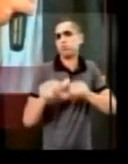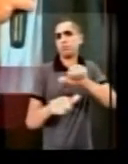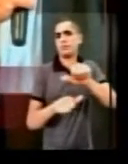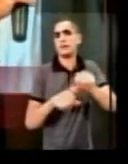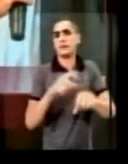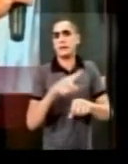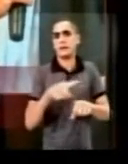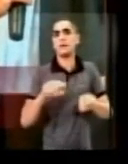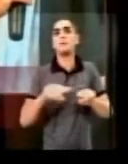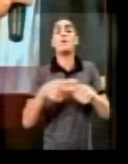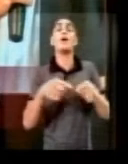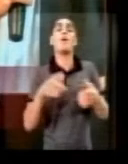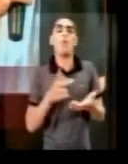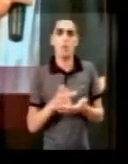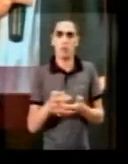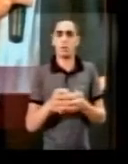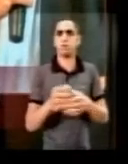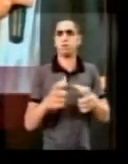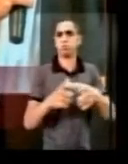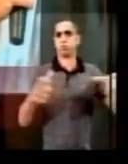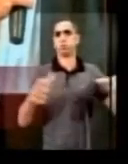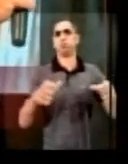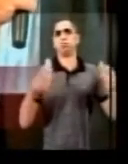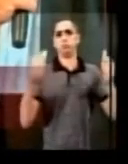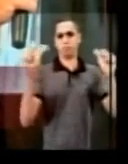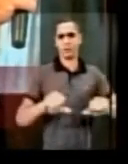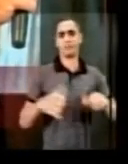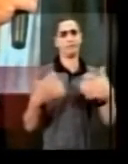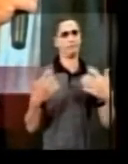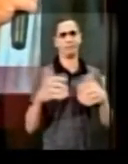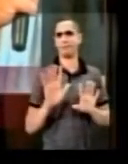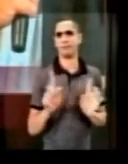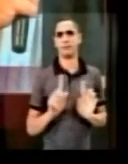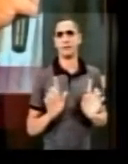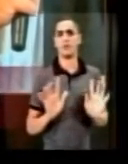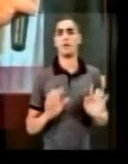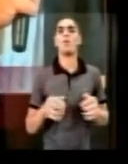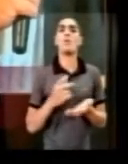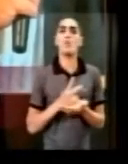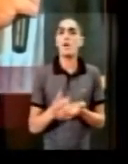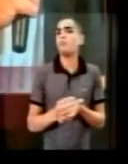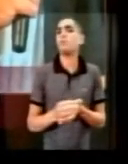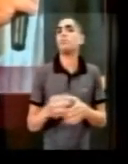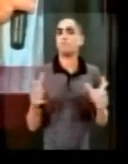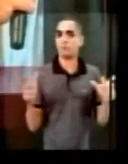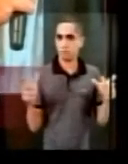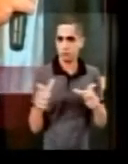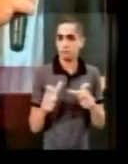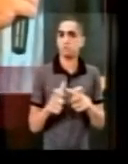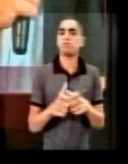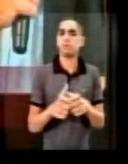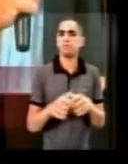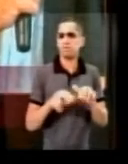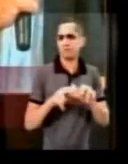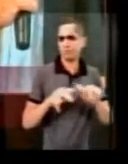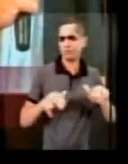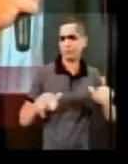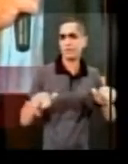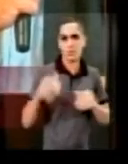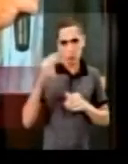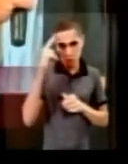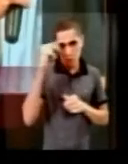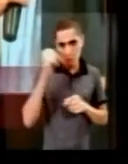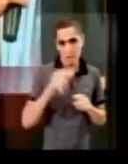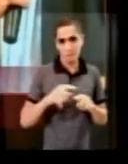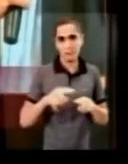num platô em torno de 30%, às vezes um pouco menos, às vezes um pouco mais. Porém, nessa